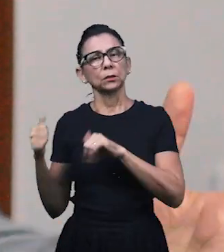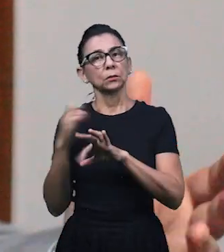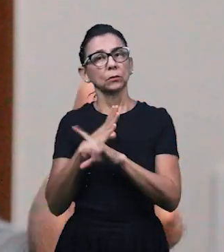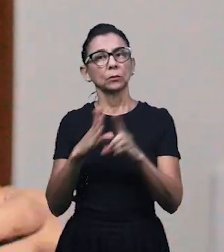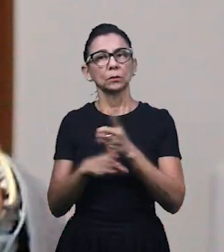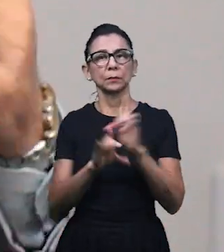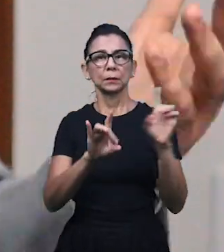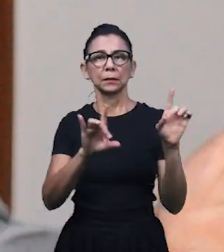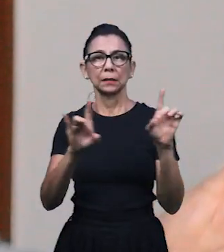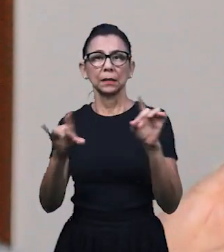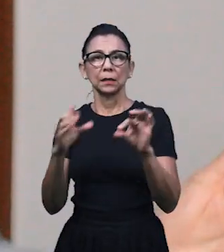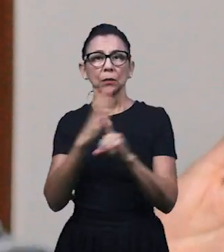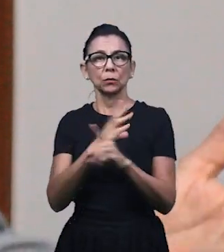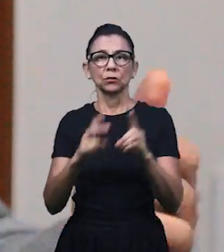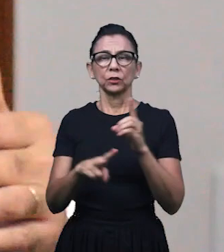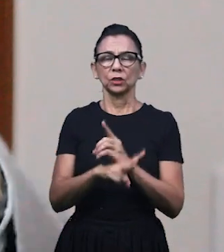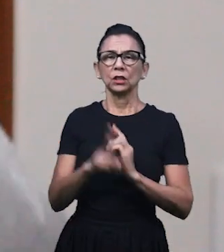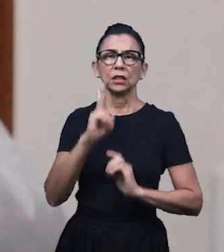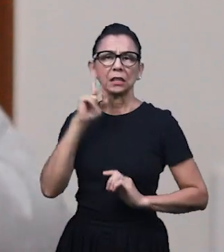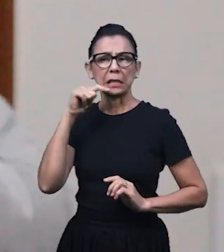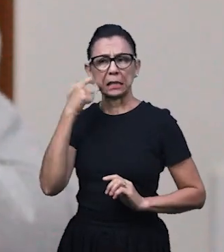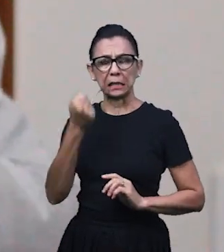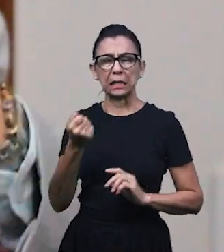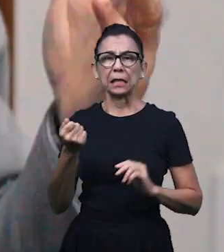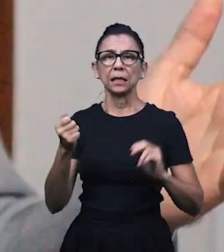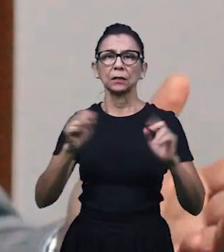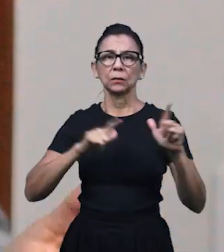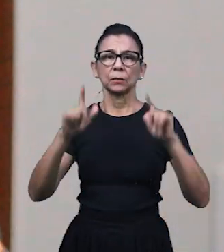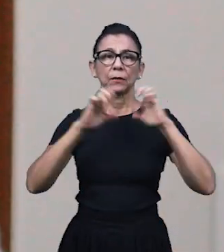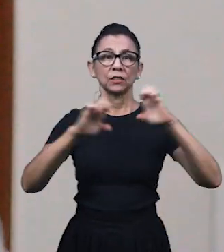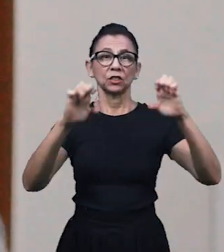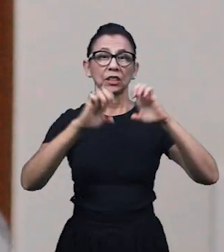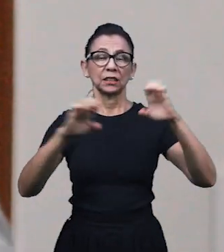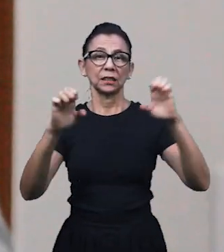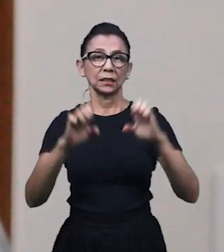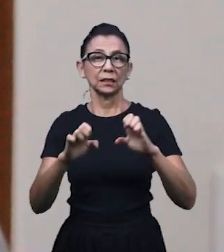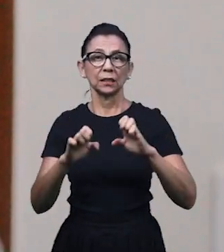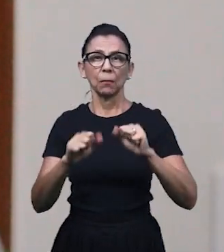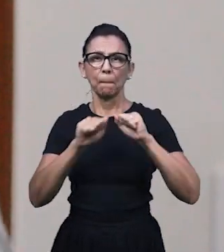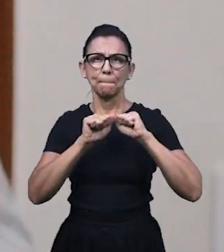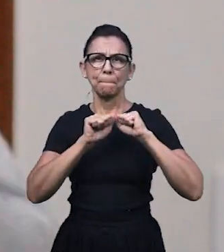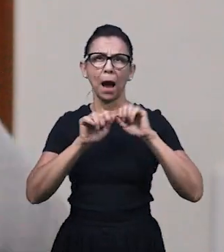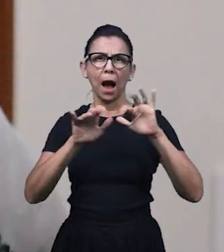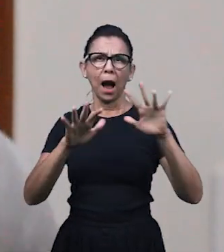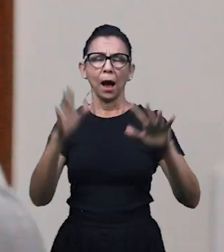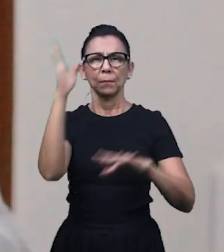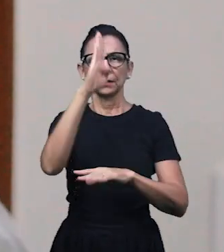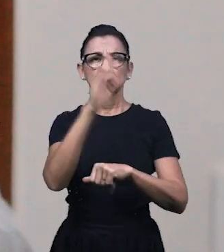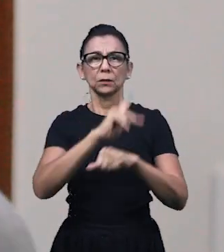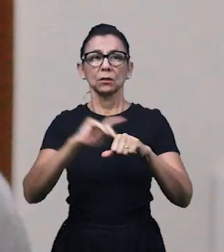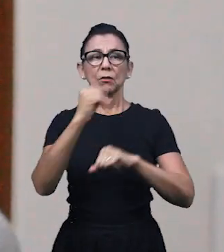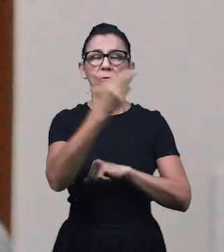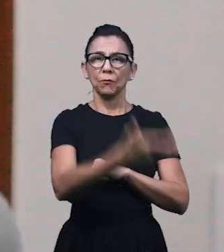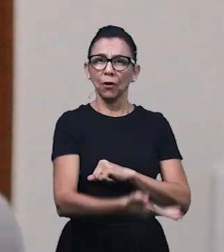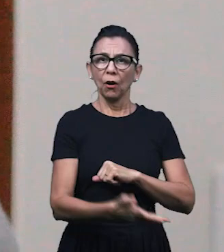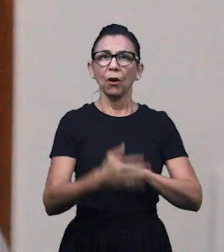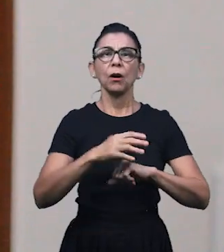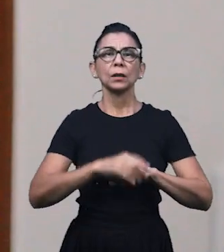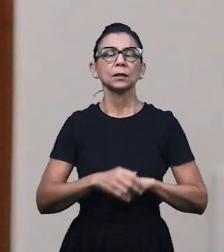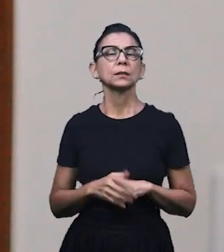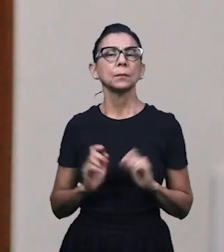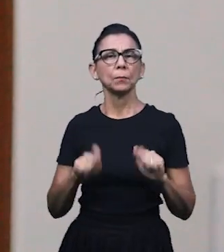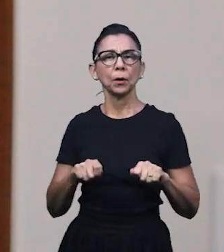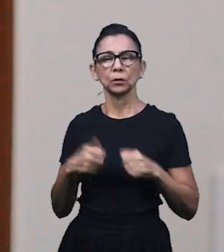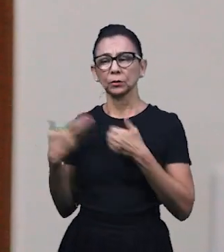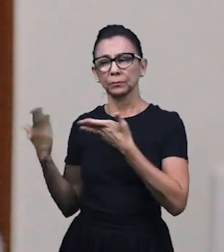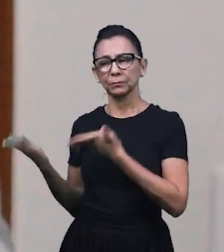ceias, enfim, evangelizações. O trabalho de evangelização está a todo vapor em todo o Brasil e também fora do Brasil. Você pode registrar e mandar para a gente nesse